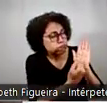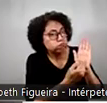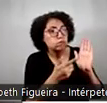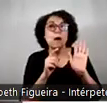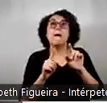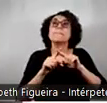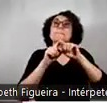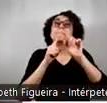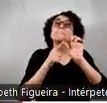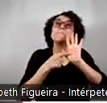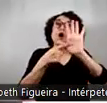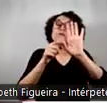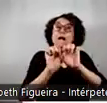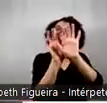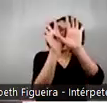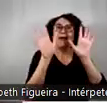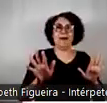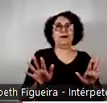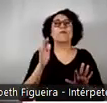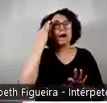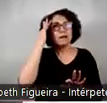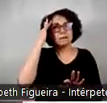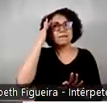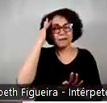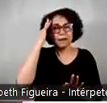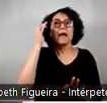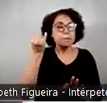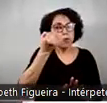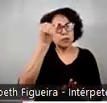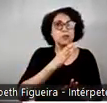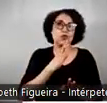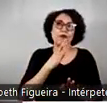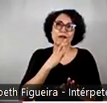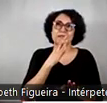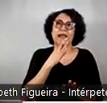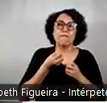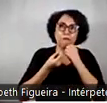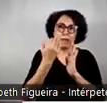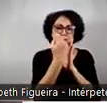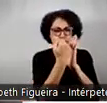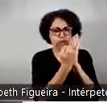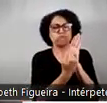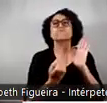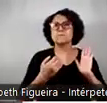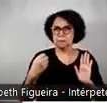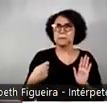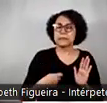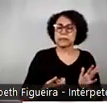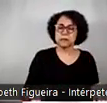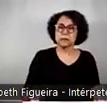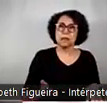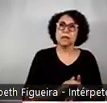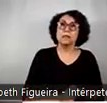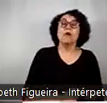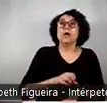grupo social, você tem que pensar nesses dados, né. Se eu falo, né, que a gente tem que fazer uma política